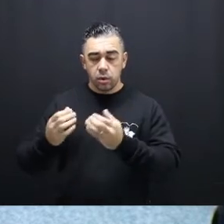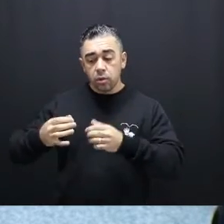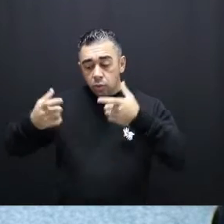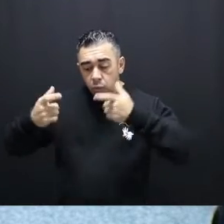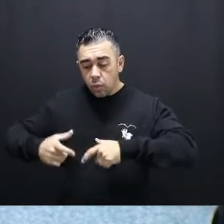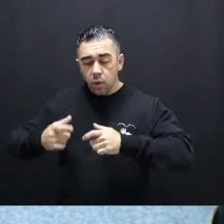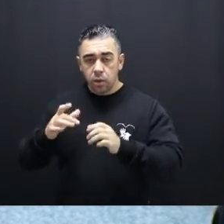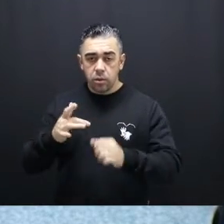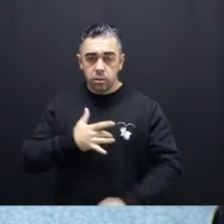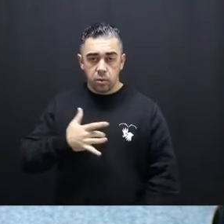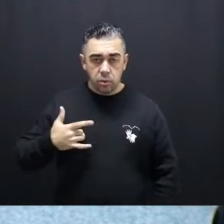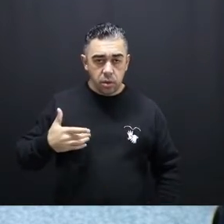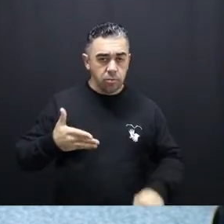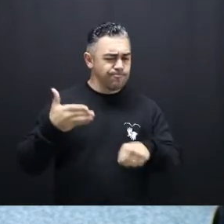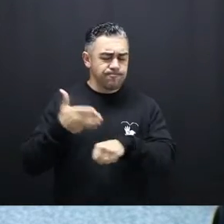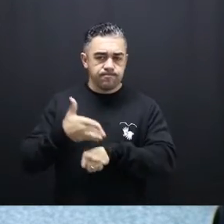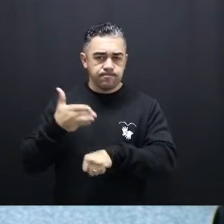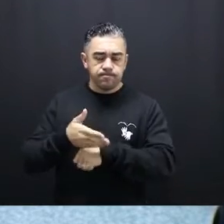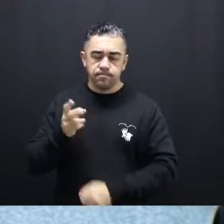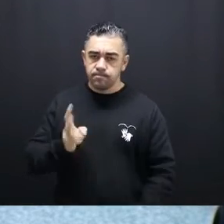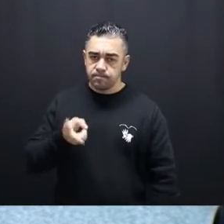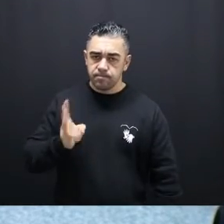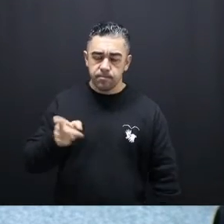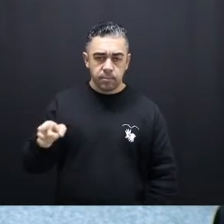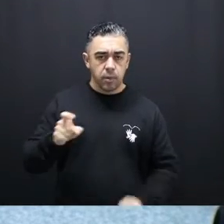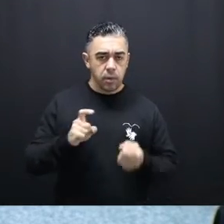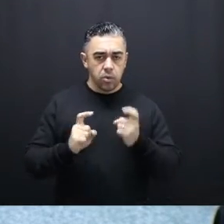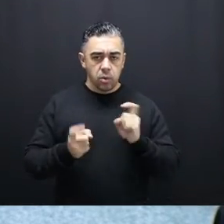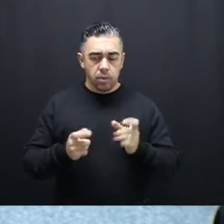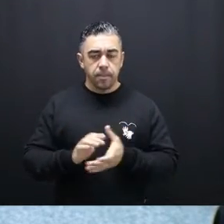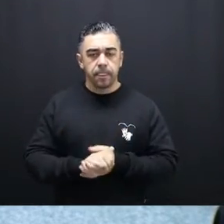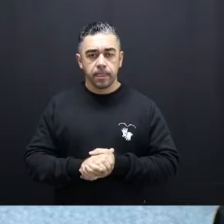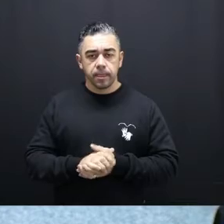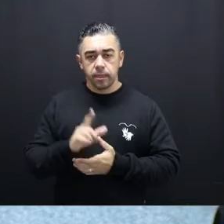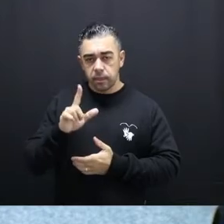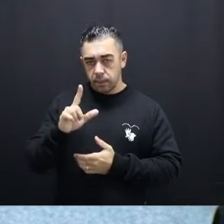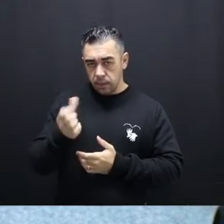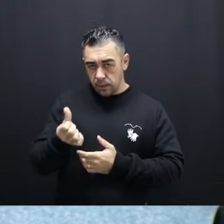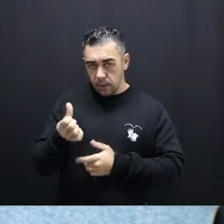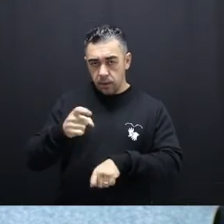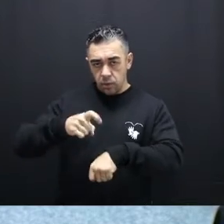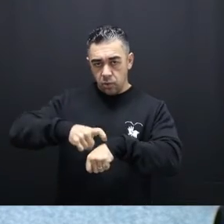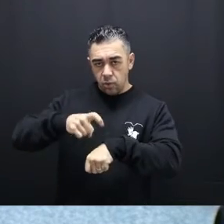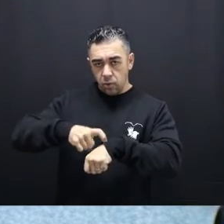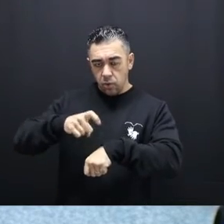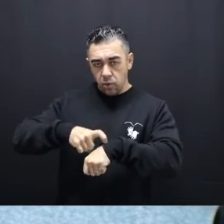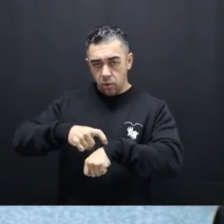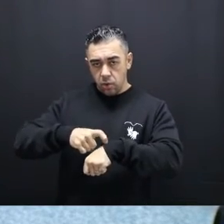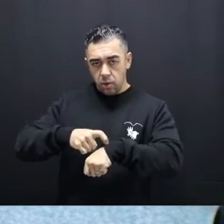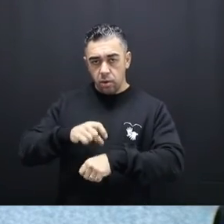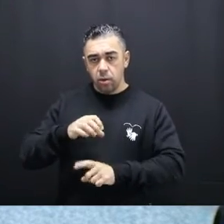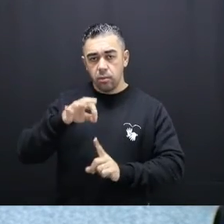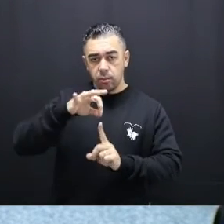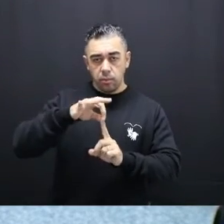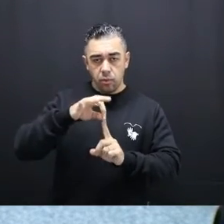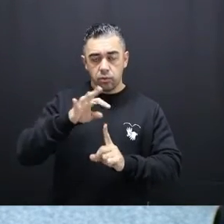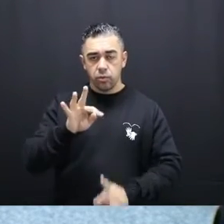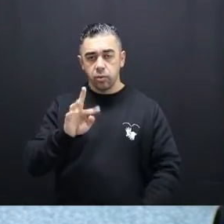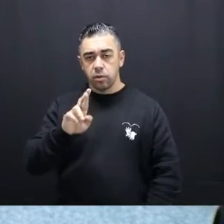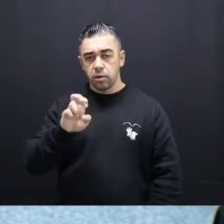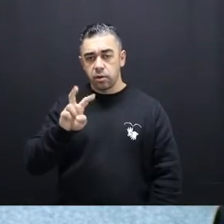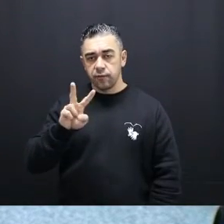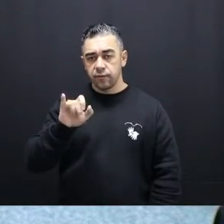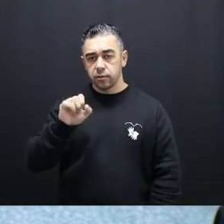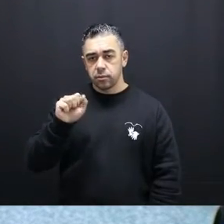Eu participo quase sempre dessa dessa reunião é um as 16 horas o BS totalizando nós